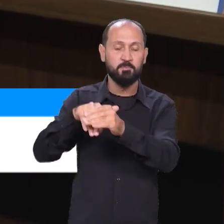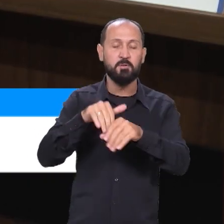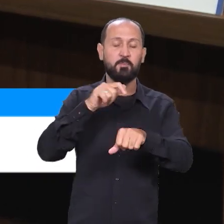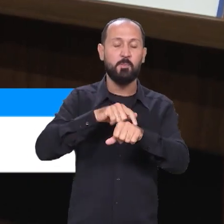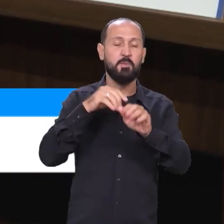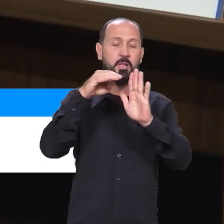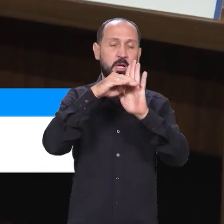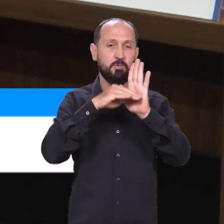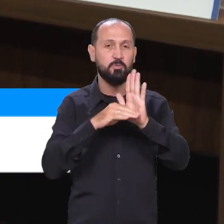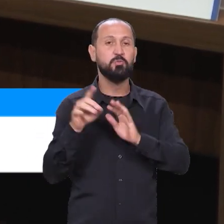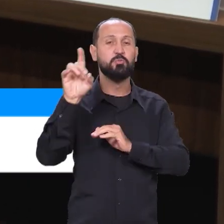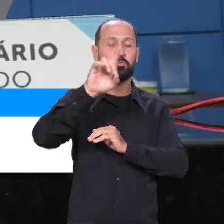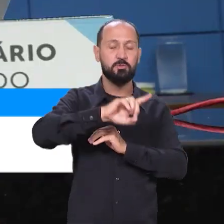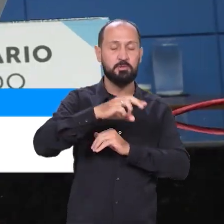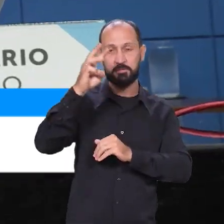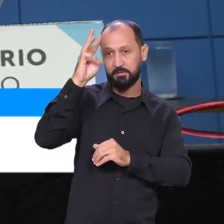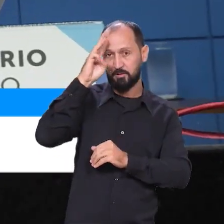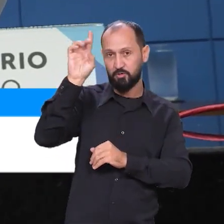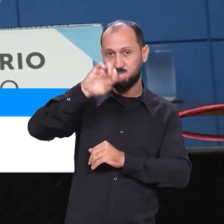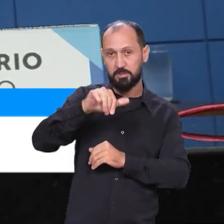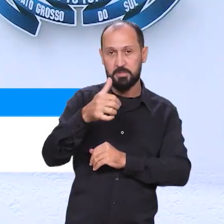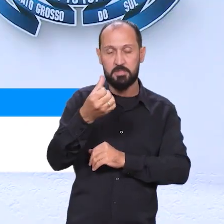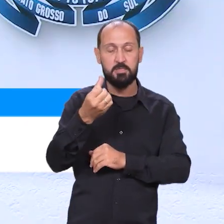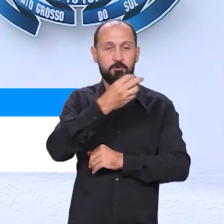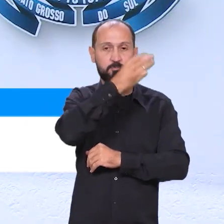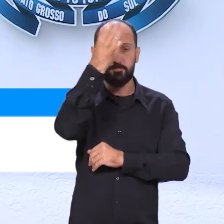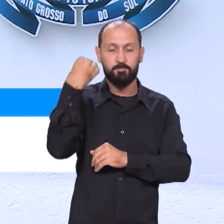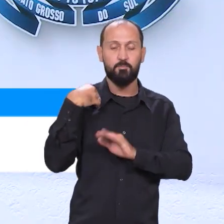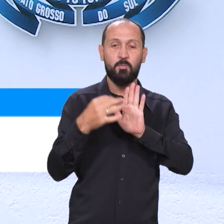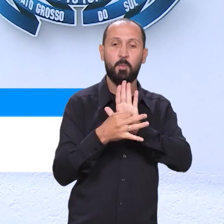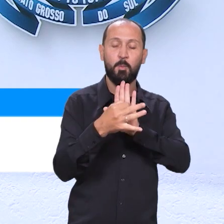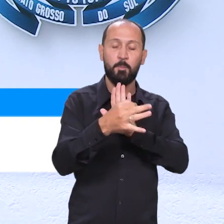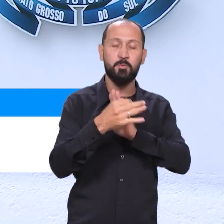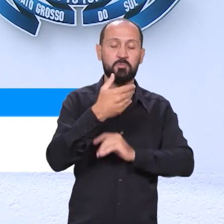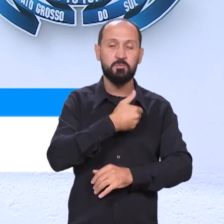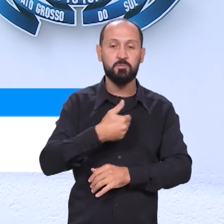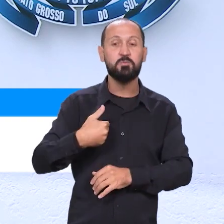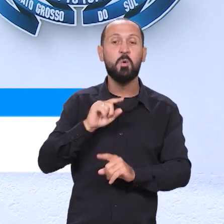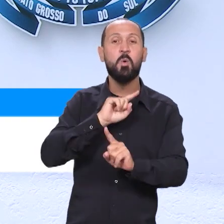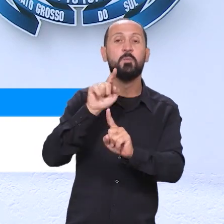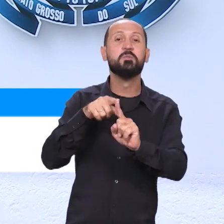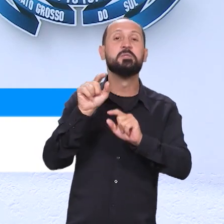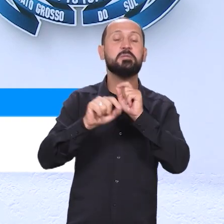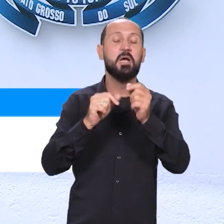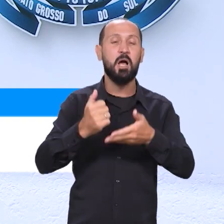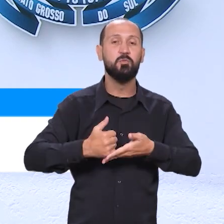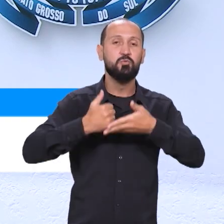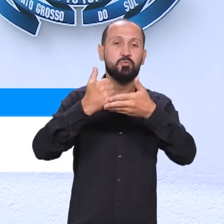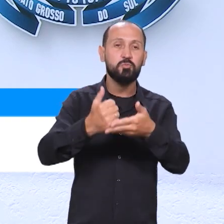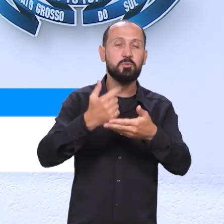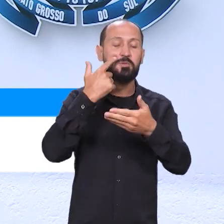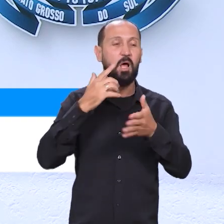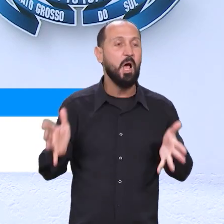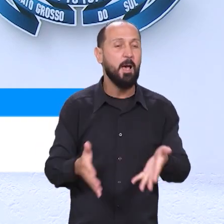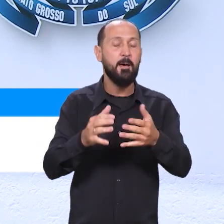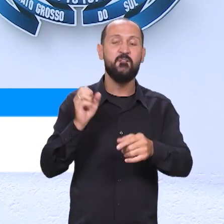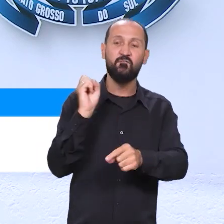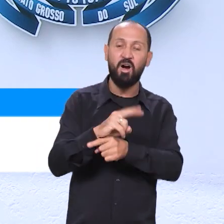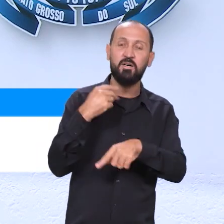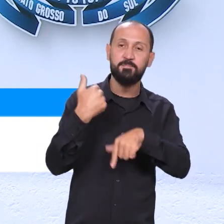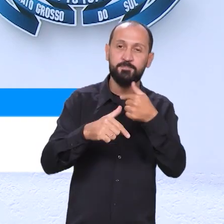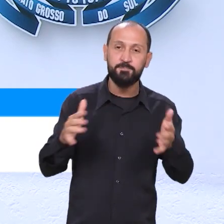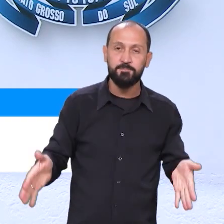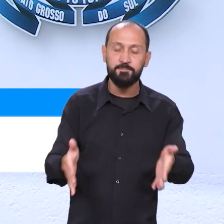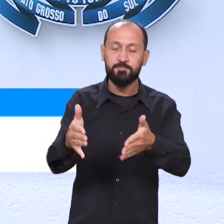durante a ordem do dia desta terça-feira, 16 de maio. Conforme a proposta do governo, a finalidade é atender às diretrizes de